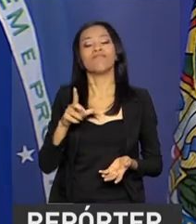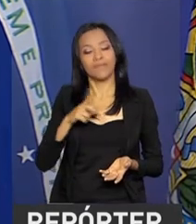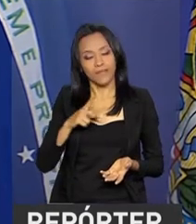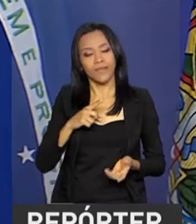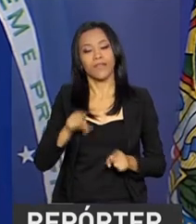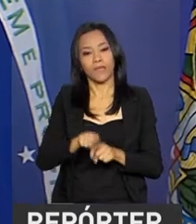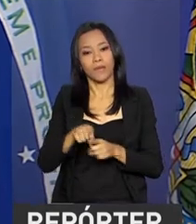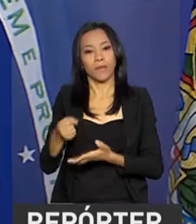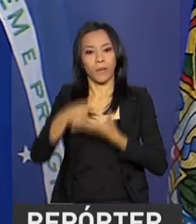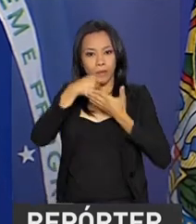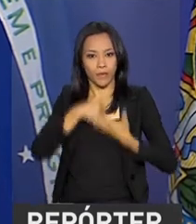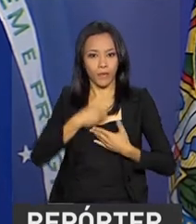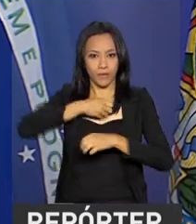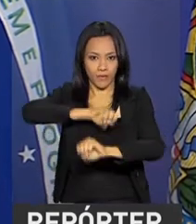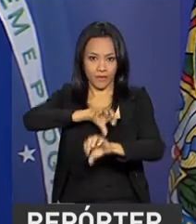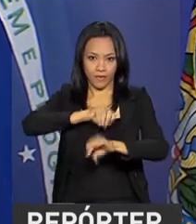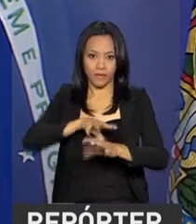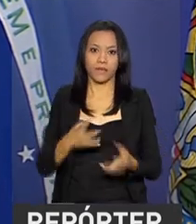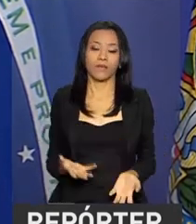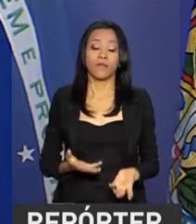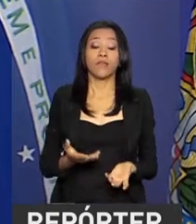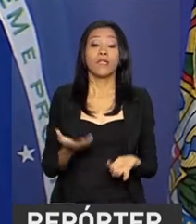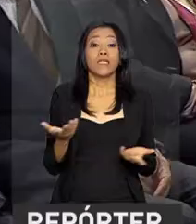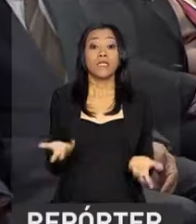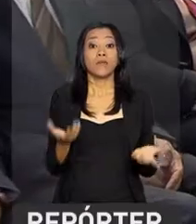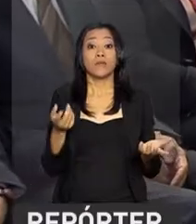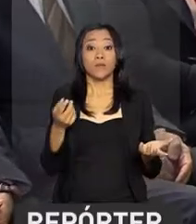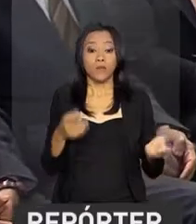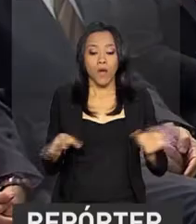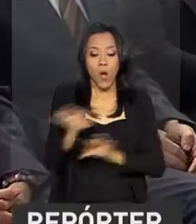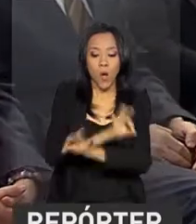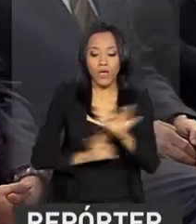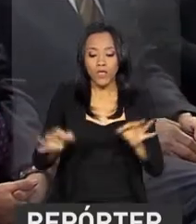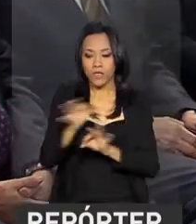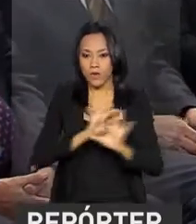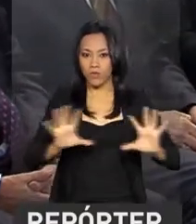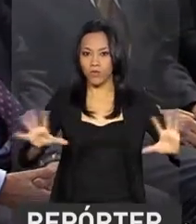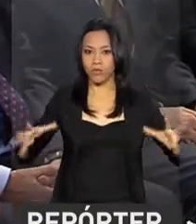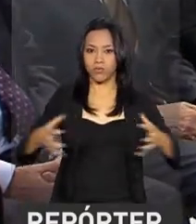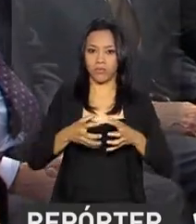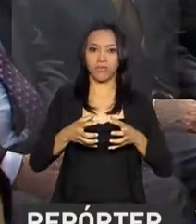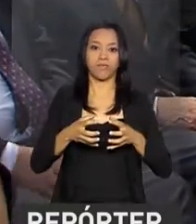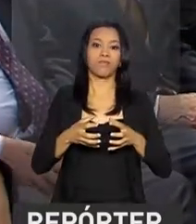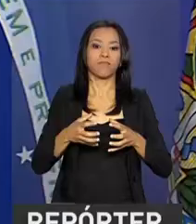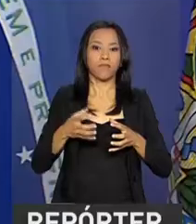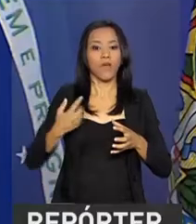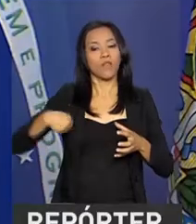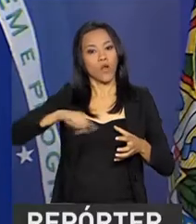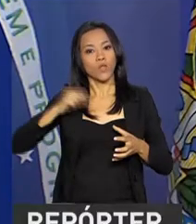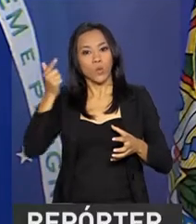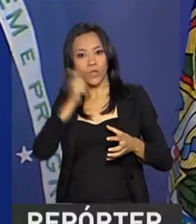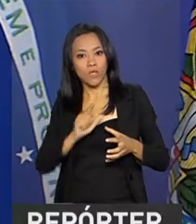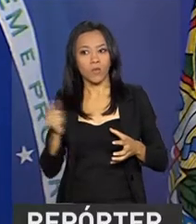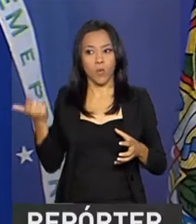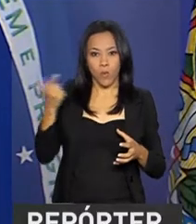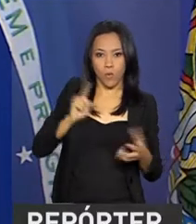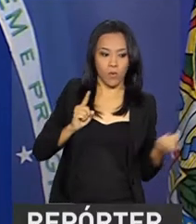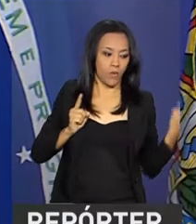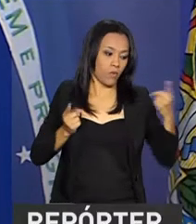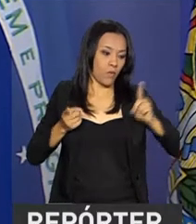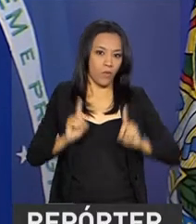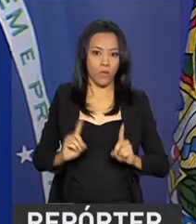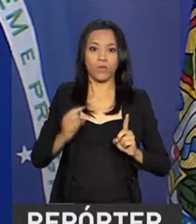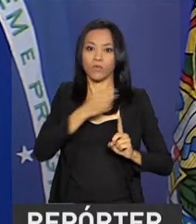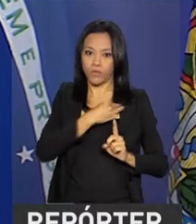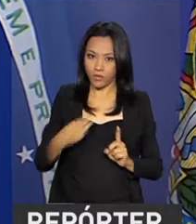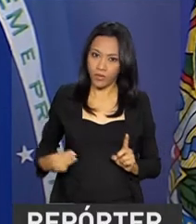numa interpretação sistêmica, nós todos conseguimos, e o Helder igualmente, juntamente com o Mendonça, conseguiram